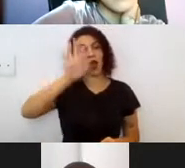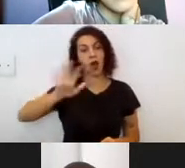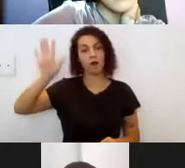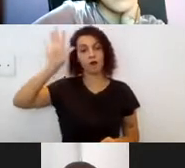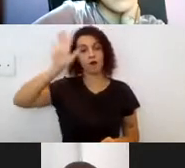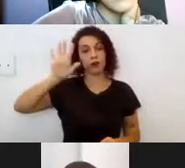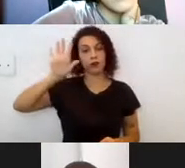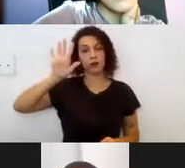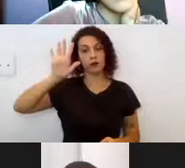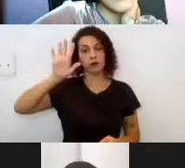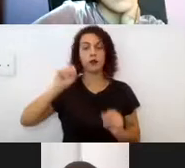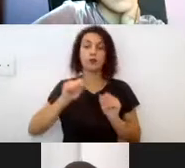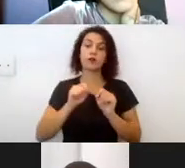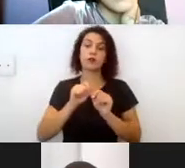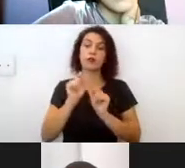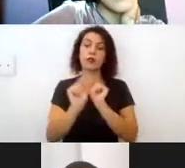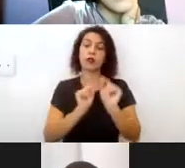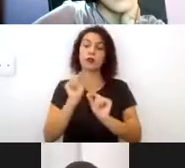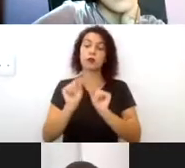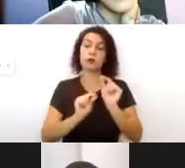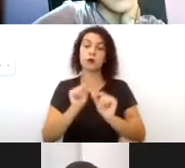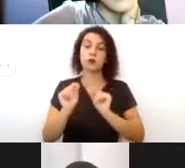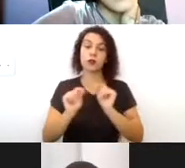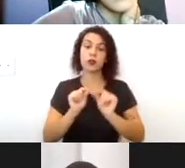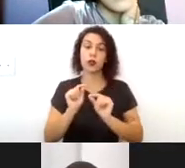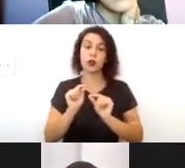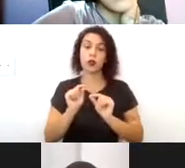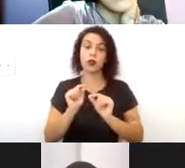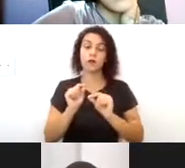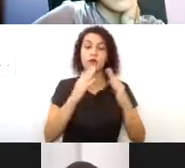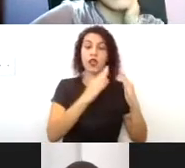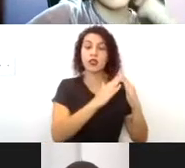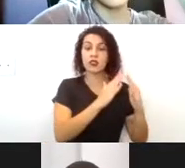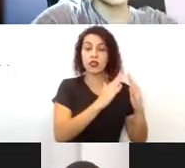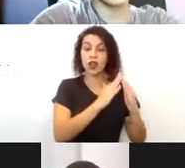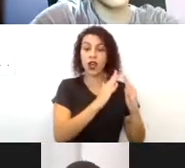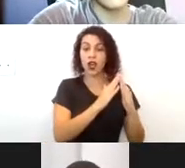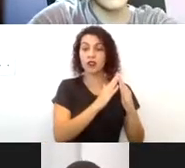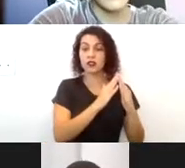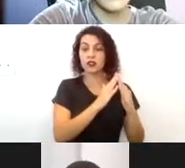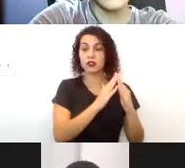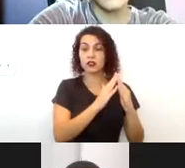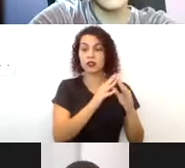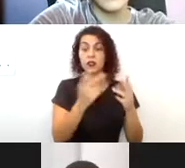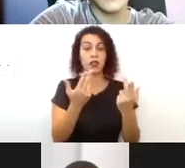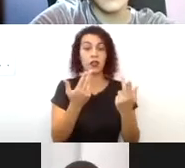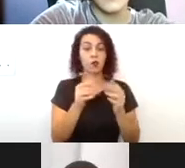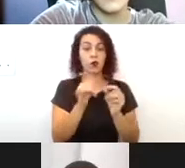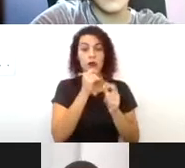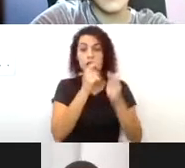essa reprodução nas suas arquiteturas essa reprodução também encontrada nas tranças de